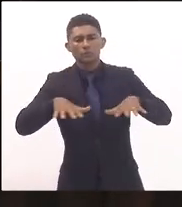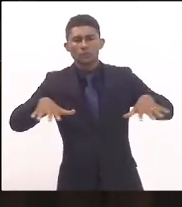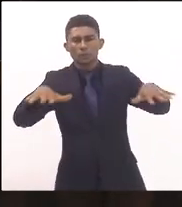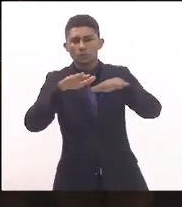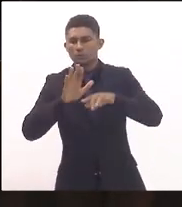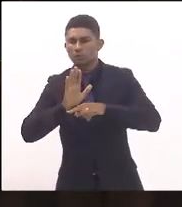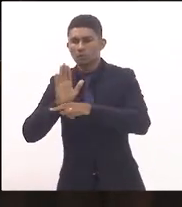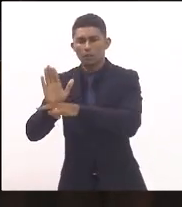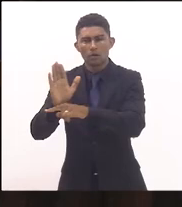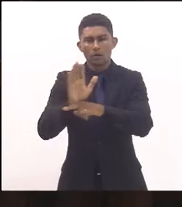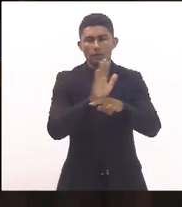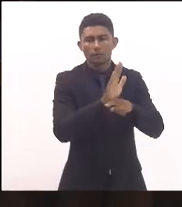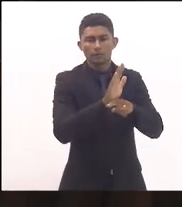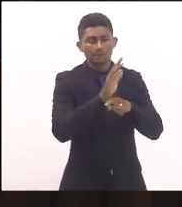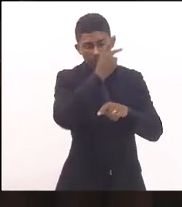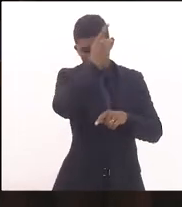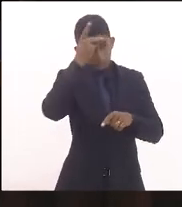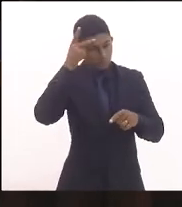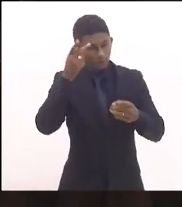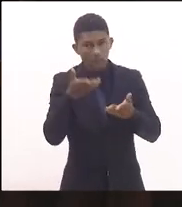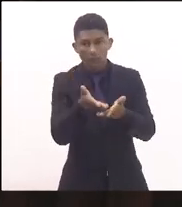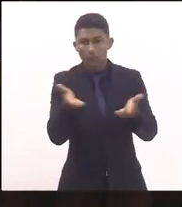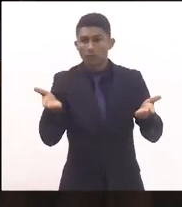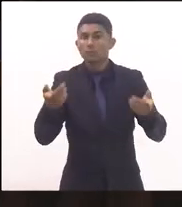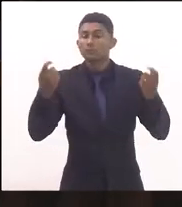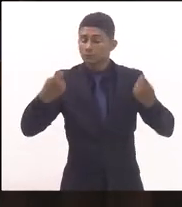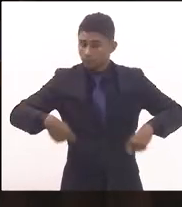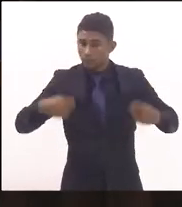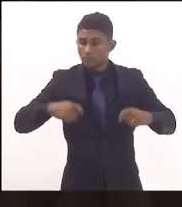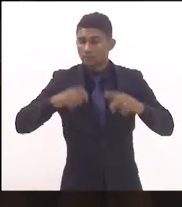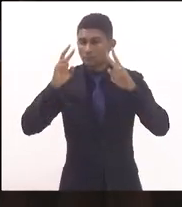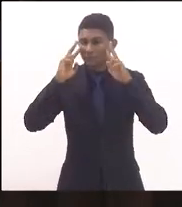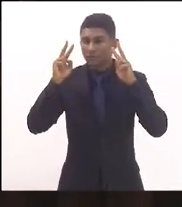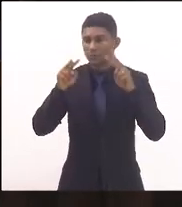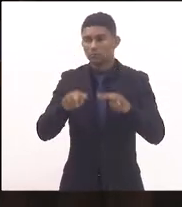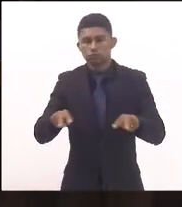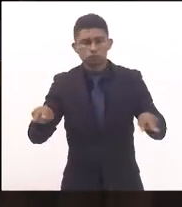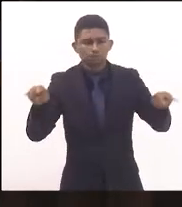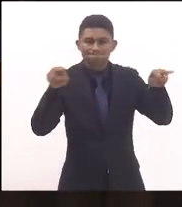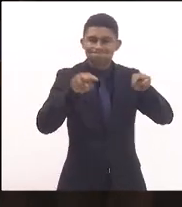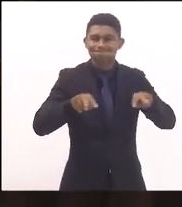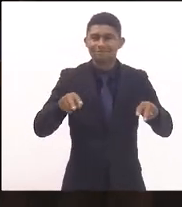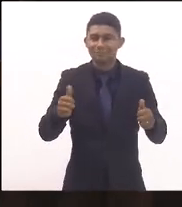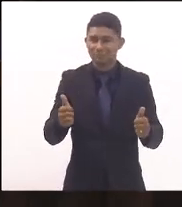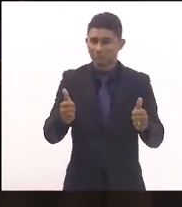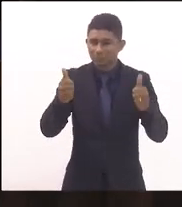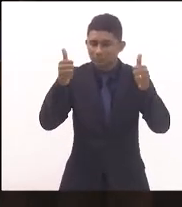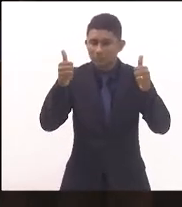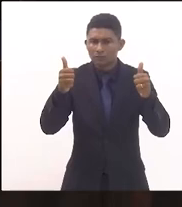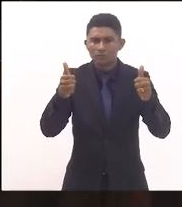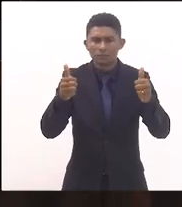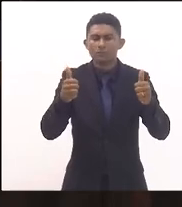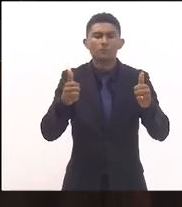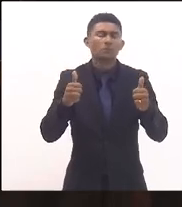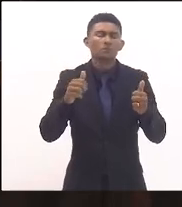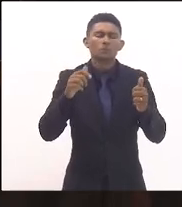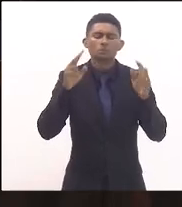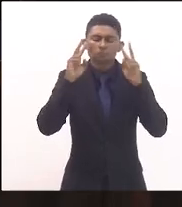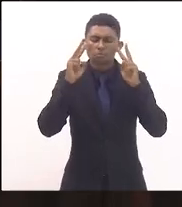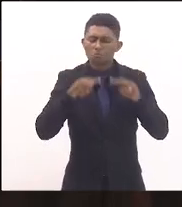as pessoas precisam ser melhor olhadas e não precisam ser olhada pelo que tem